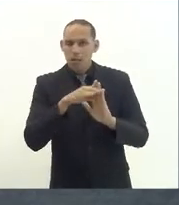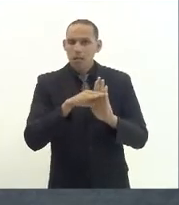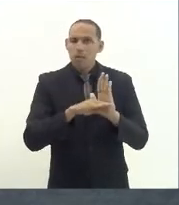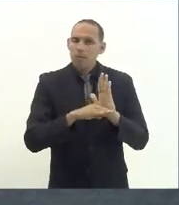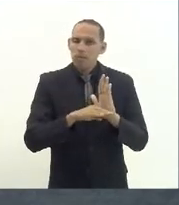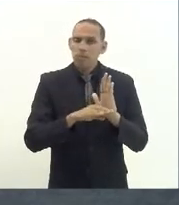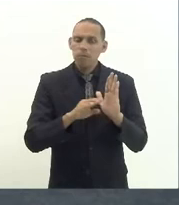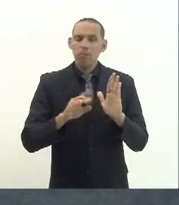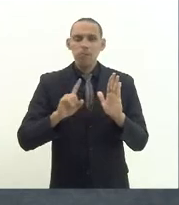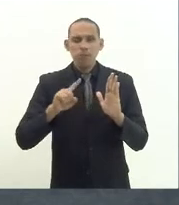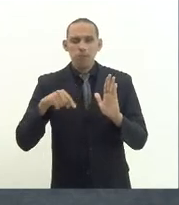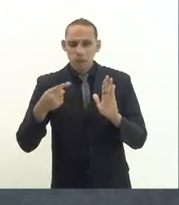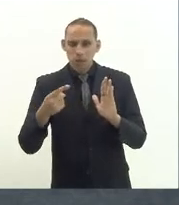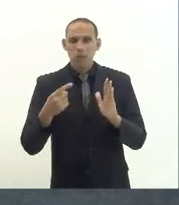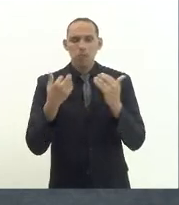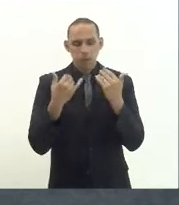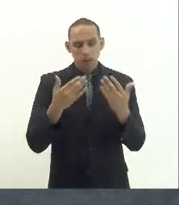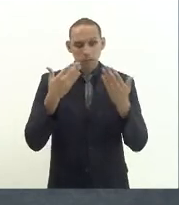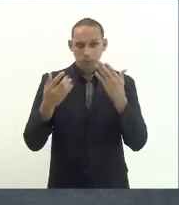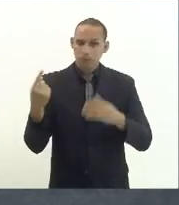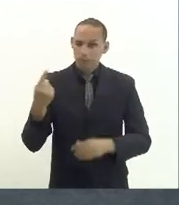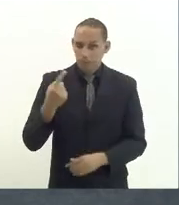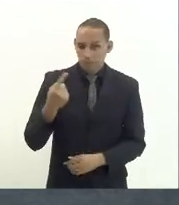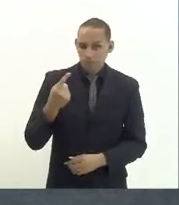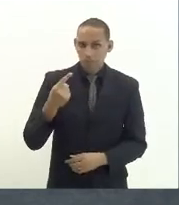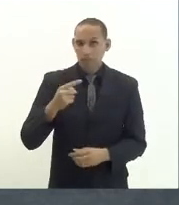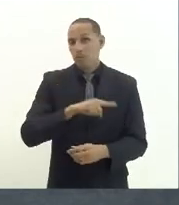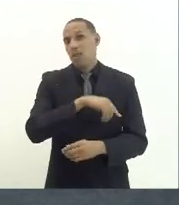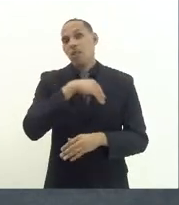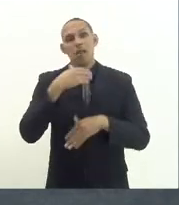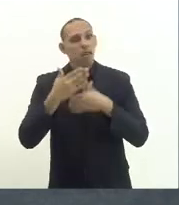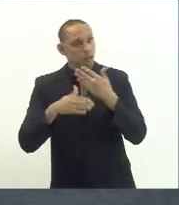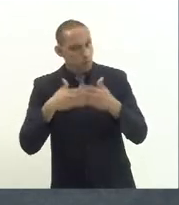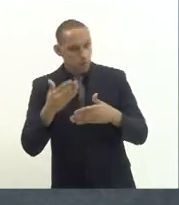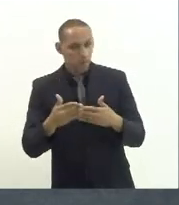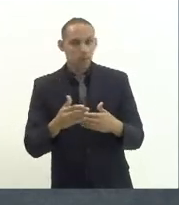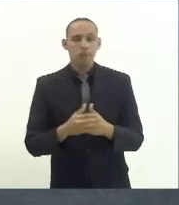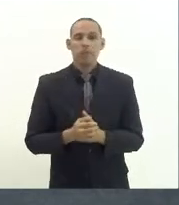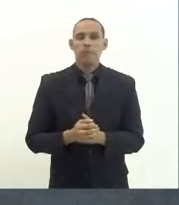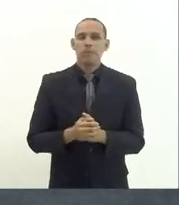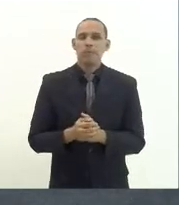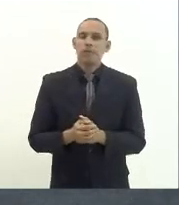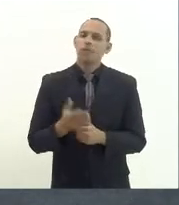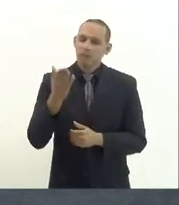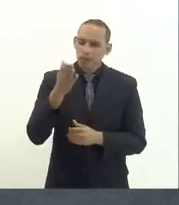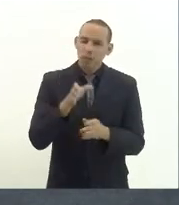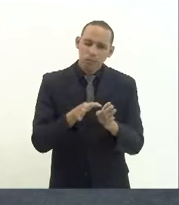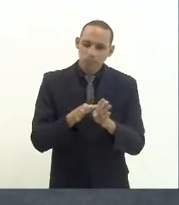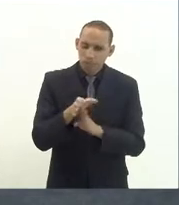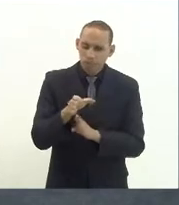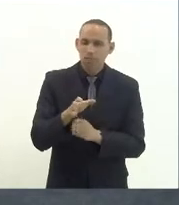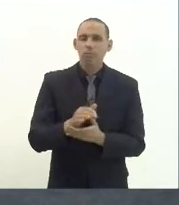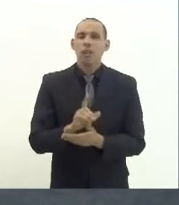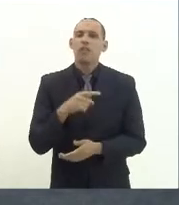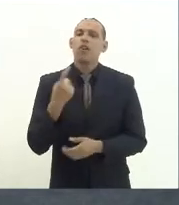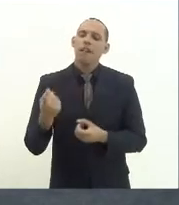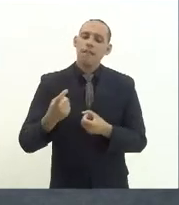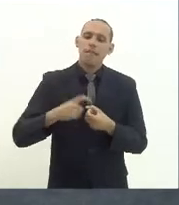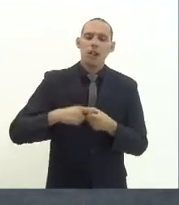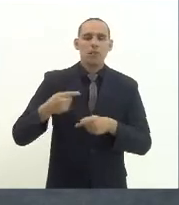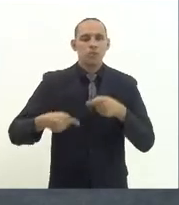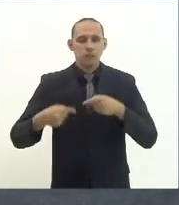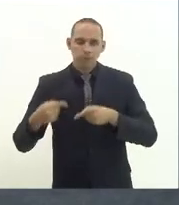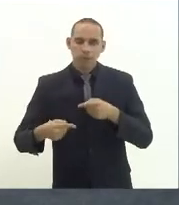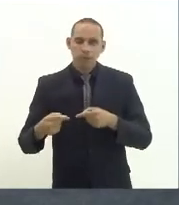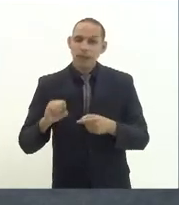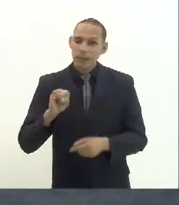alinhar íamos uma primeira audiência pública e depois da primeira audiência pública sobre alimentação de vossa excelência e criamos a